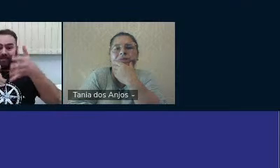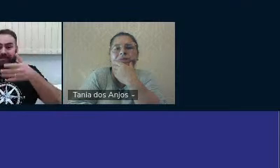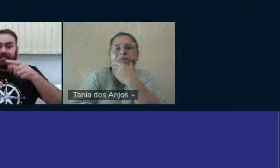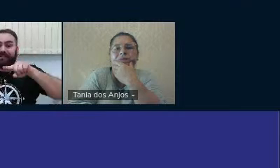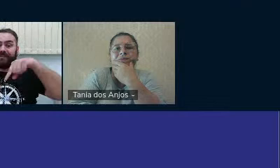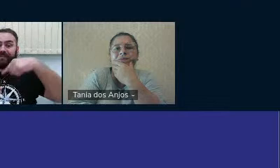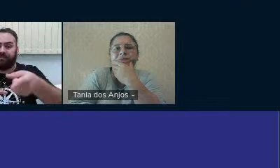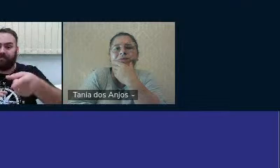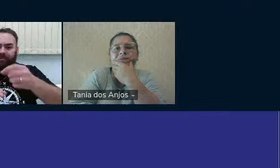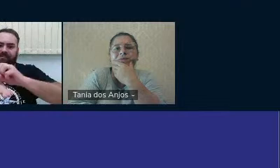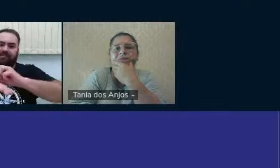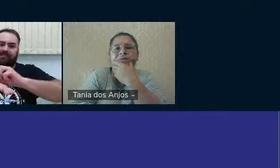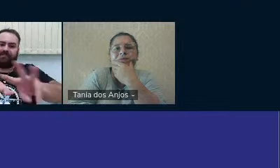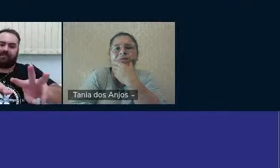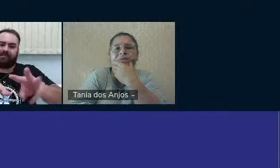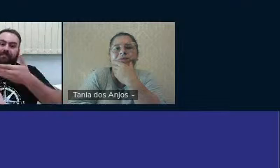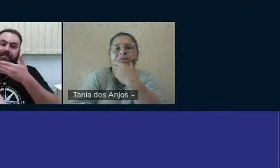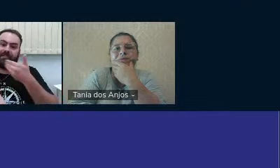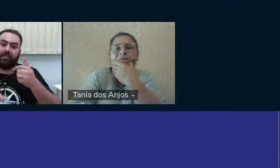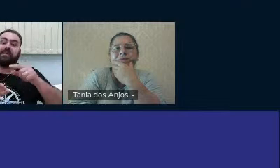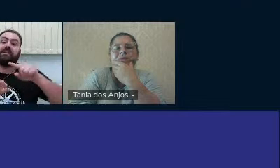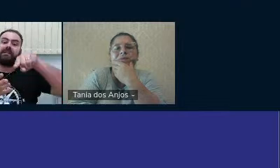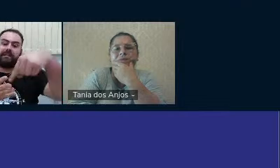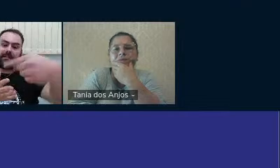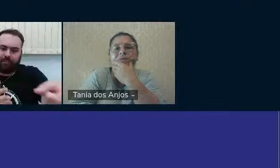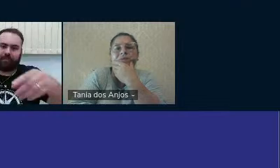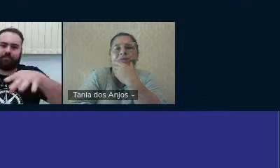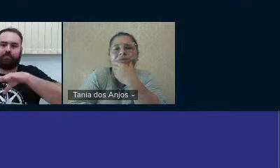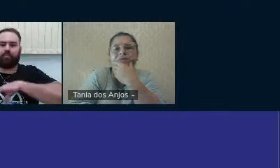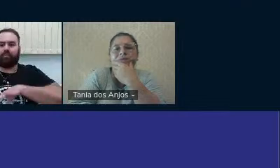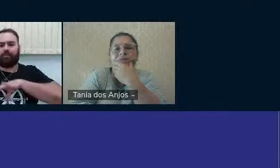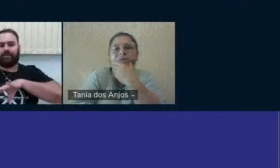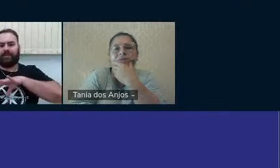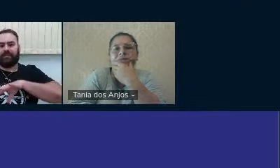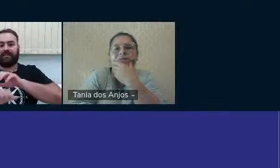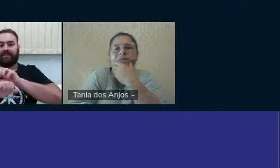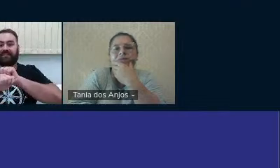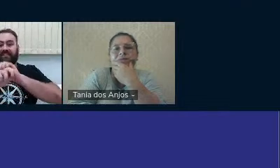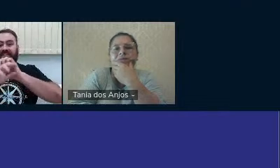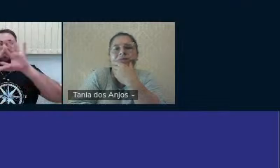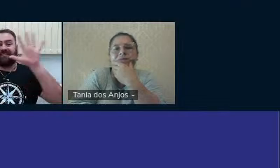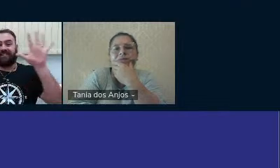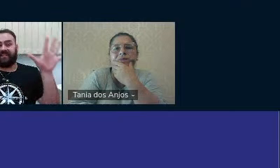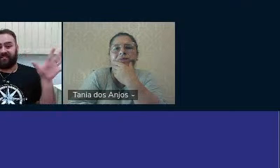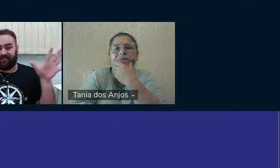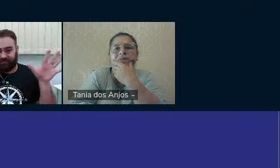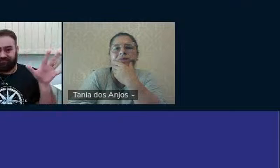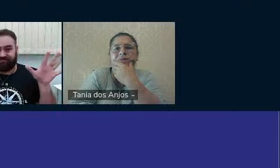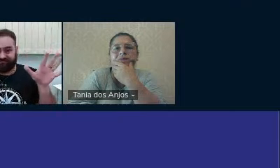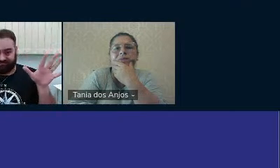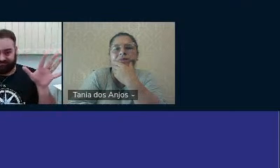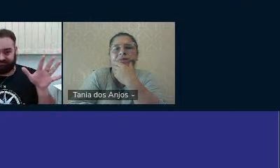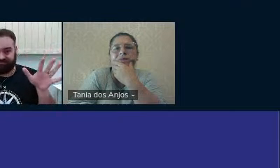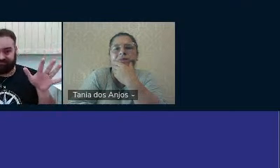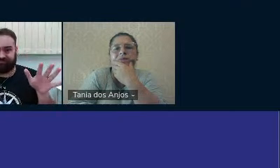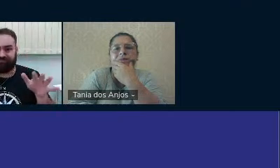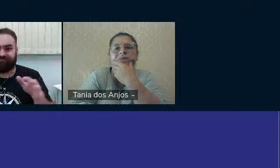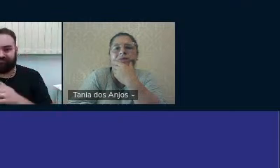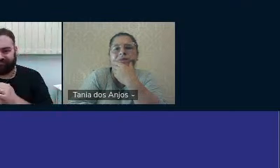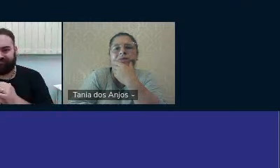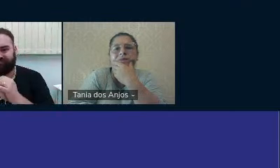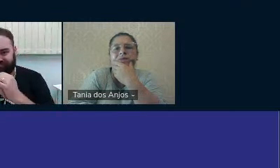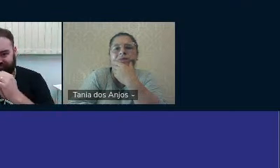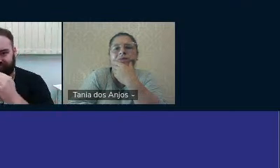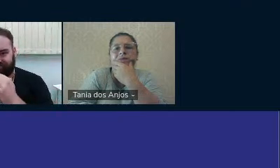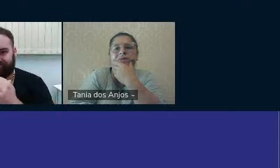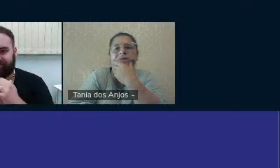Porque ele tem que saber a língua de sinais primeiro, para depois poder entender a Signwright. Uhum. Exatamente. Para depois